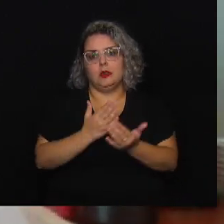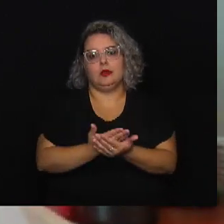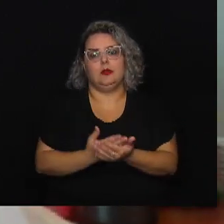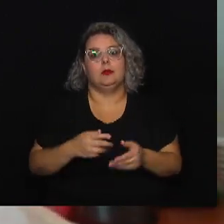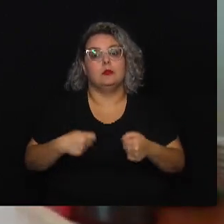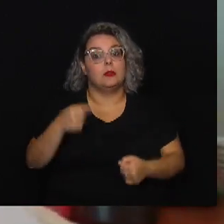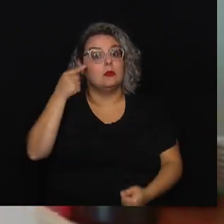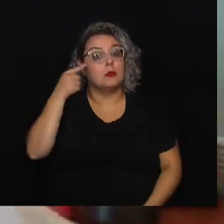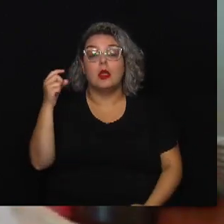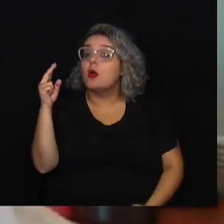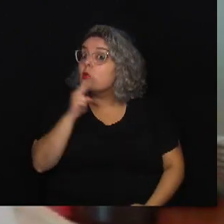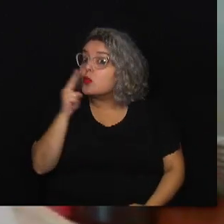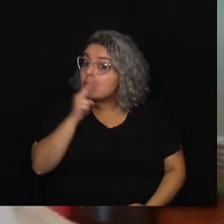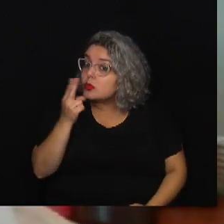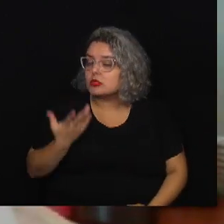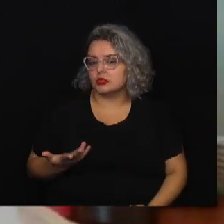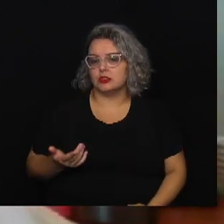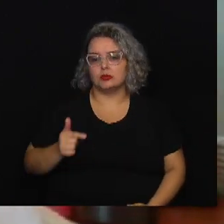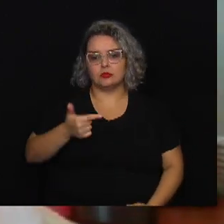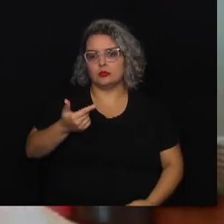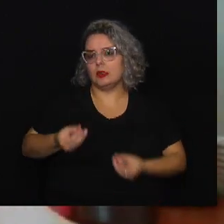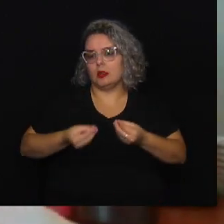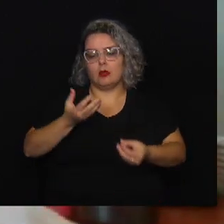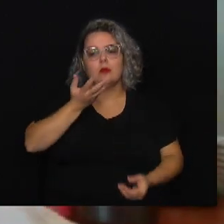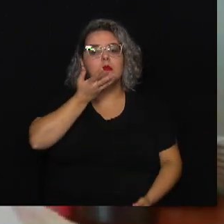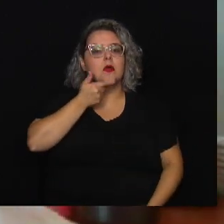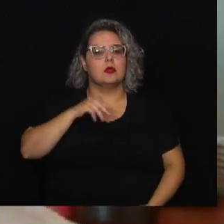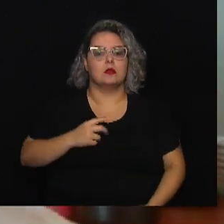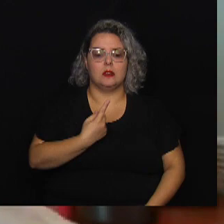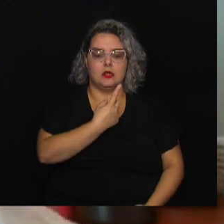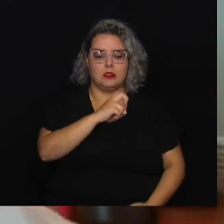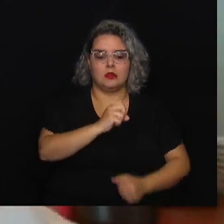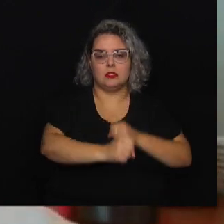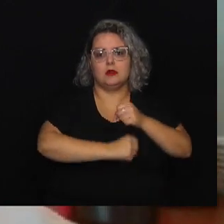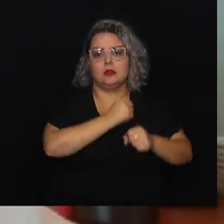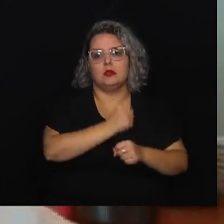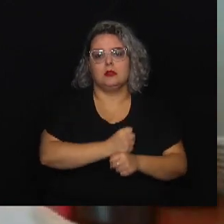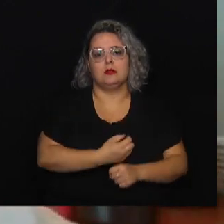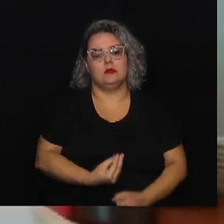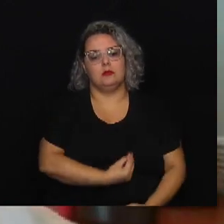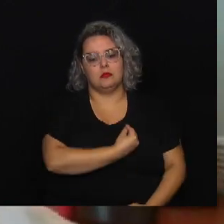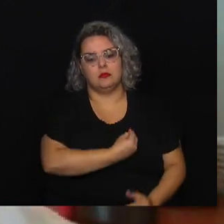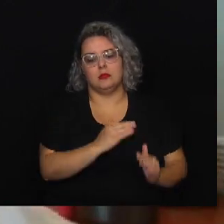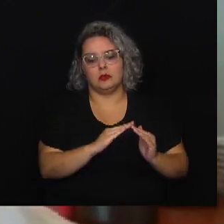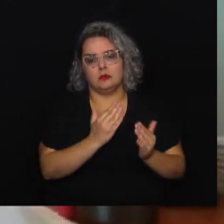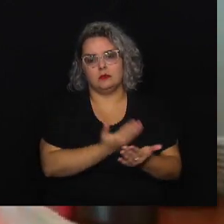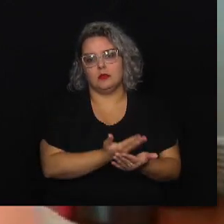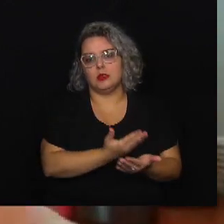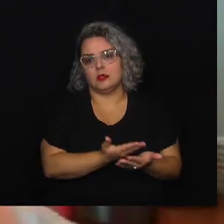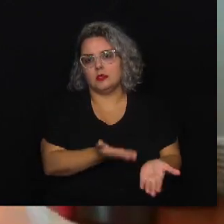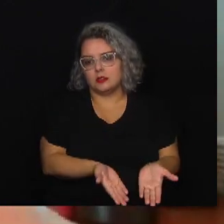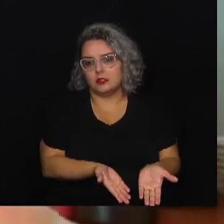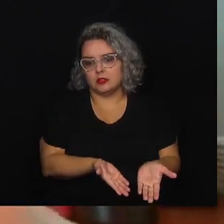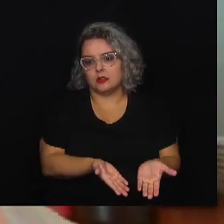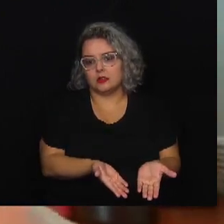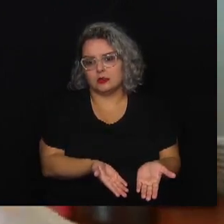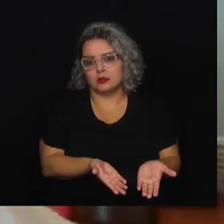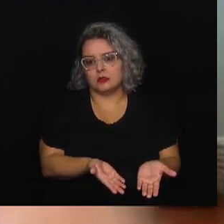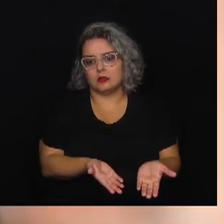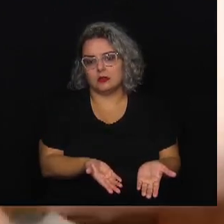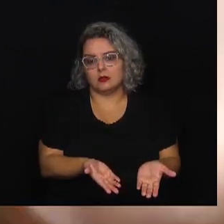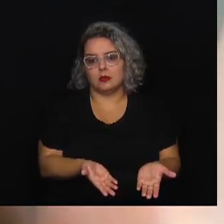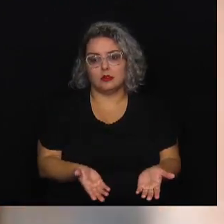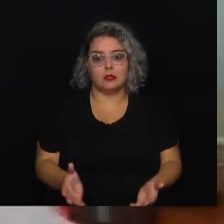urgente. Não dá para uma criança ficar 15 anos vivendo numa escola que goza do jeito que eu